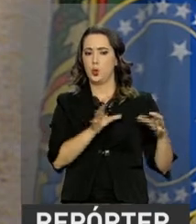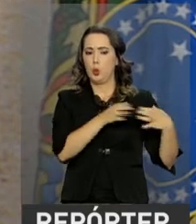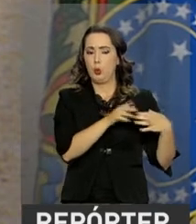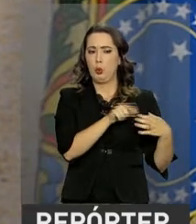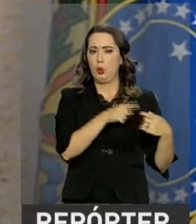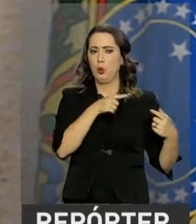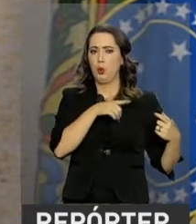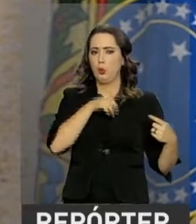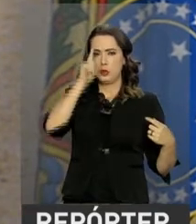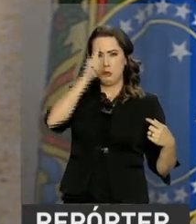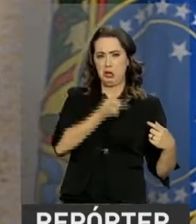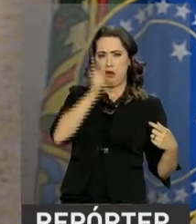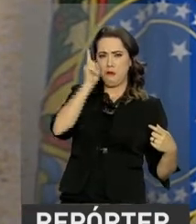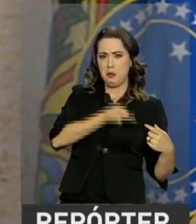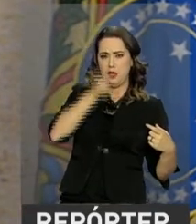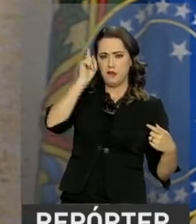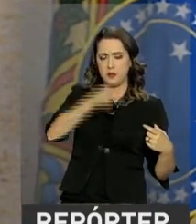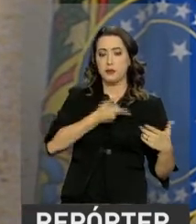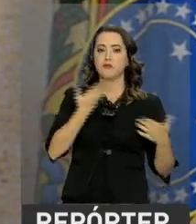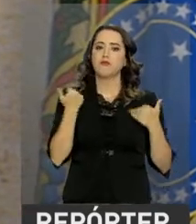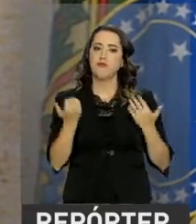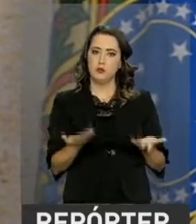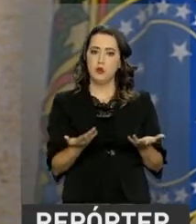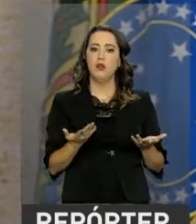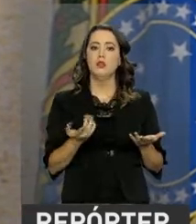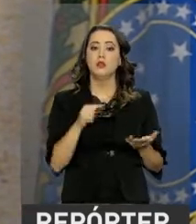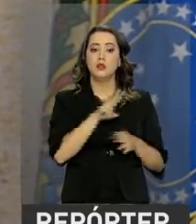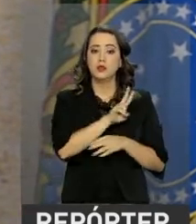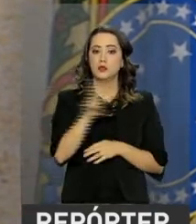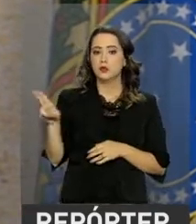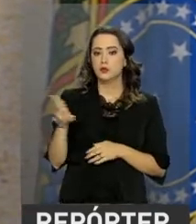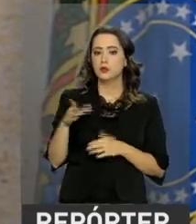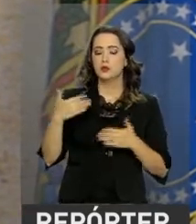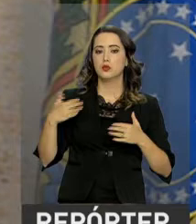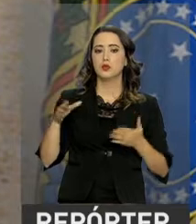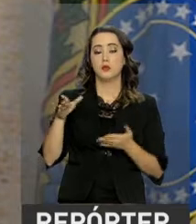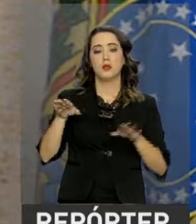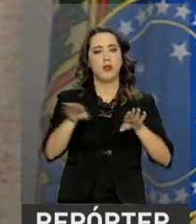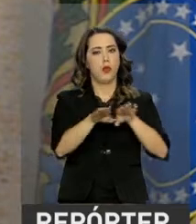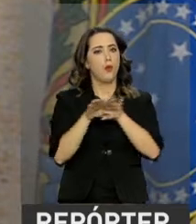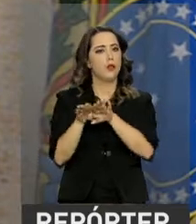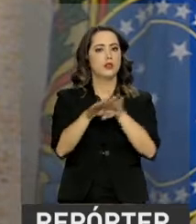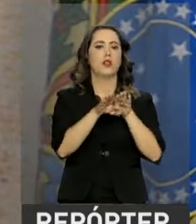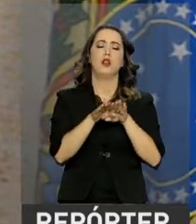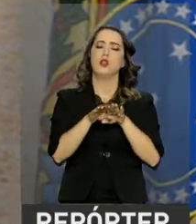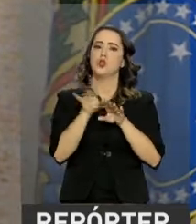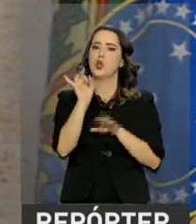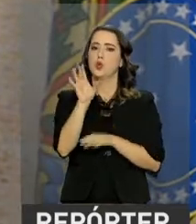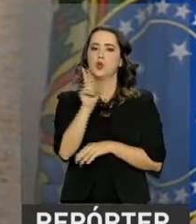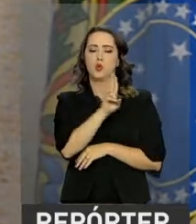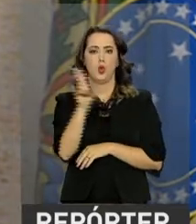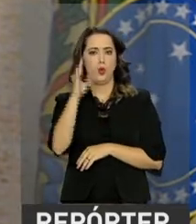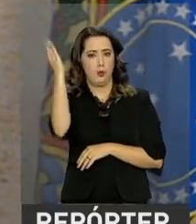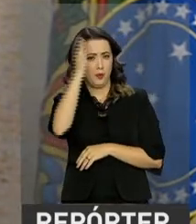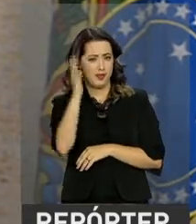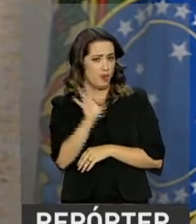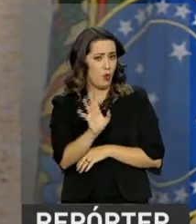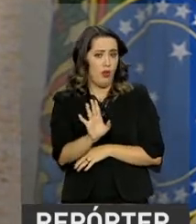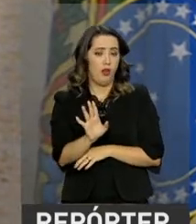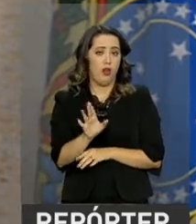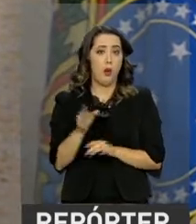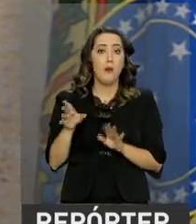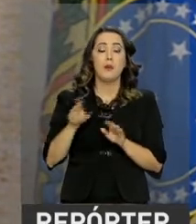centralizados de modo que é foram combater em nome da democracia não é apenas combater em nome do brasil mas o nome de um